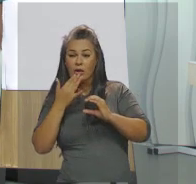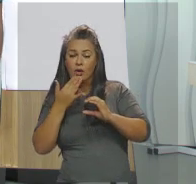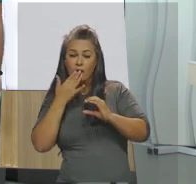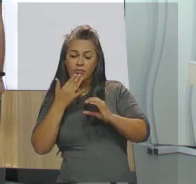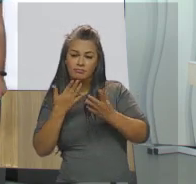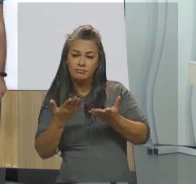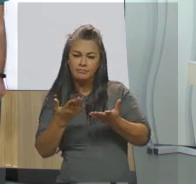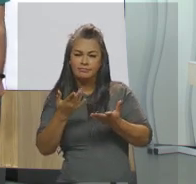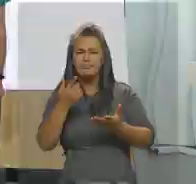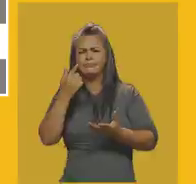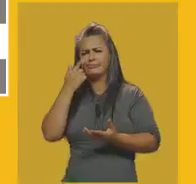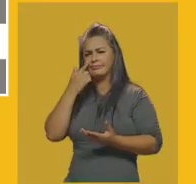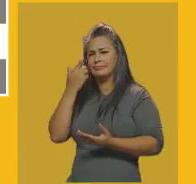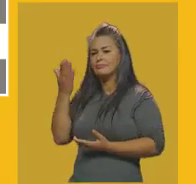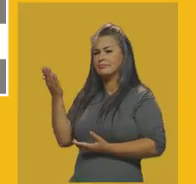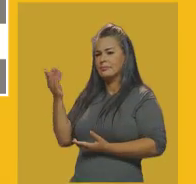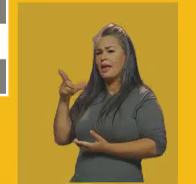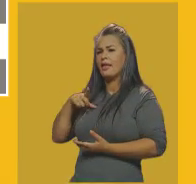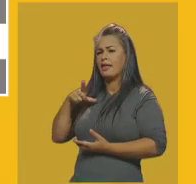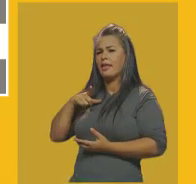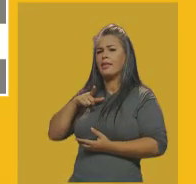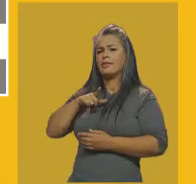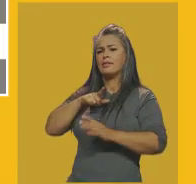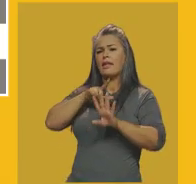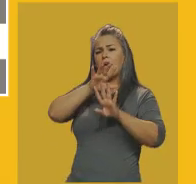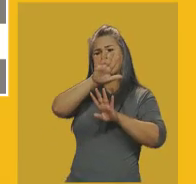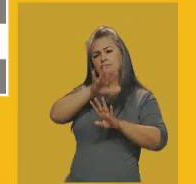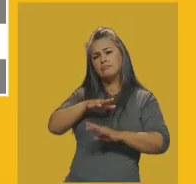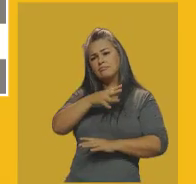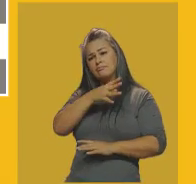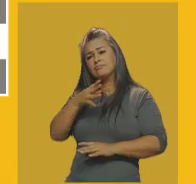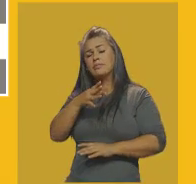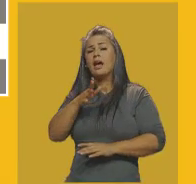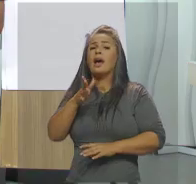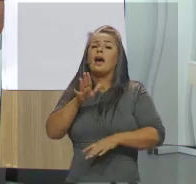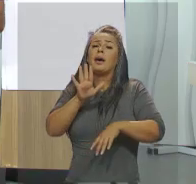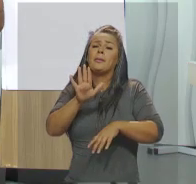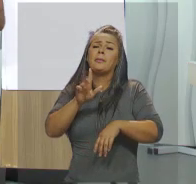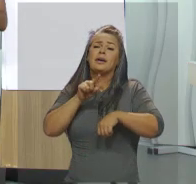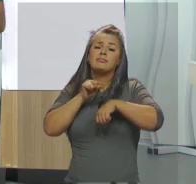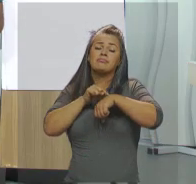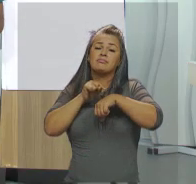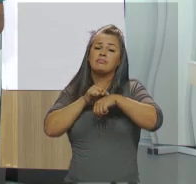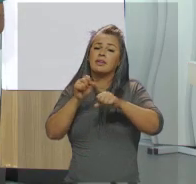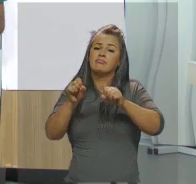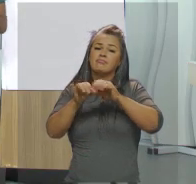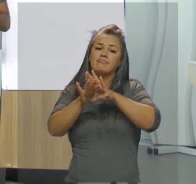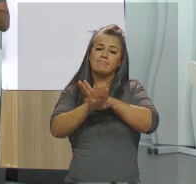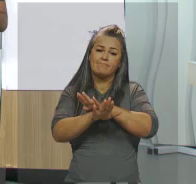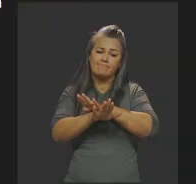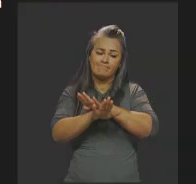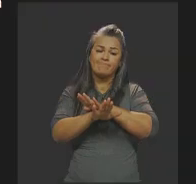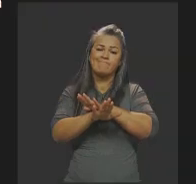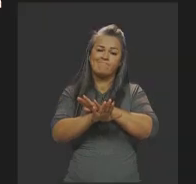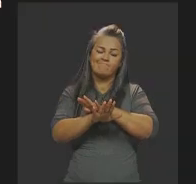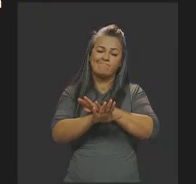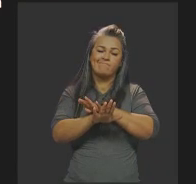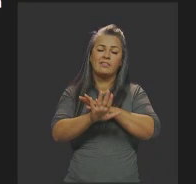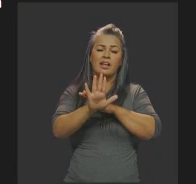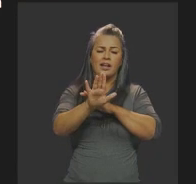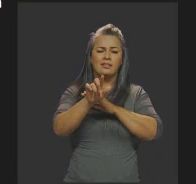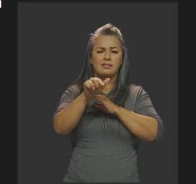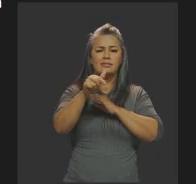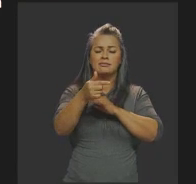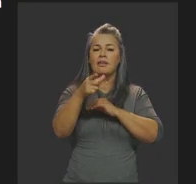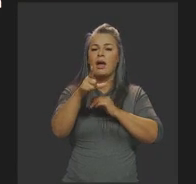aqui tem uma tabelinha comparando a herança. Infelizmente, nosso tempo acabou. Deixo aqui para vocês mais uma questão para a gente